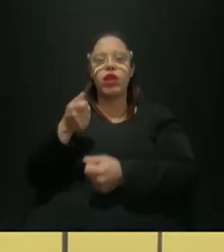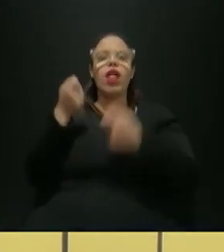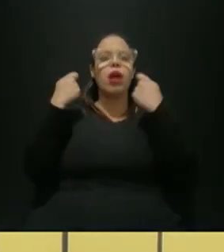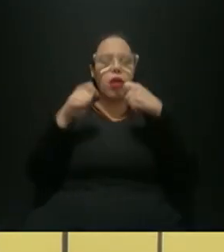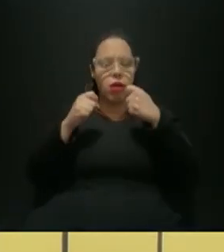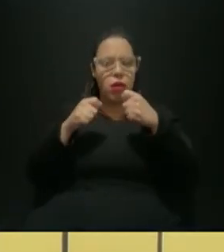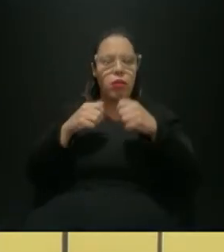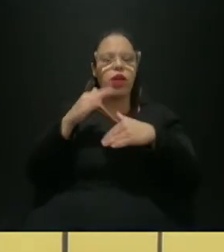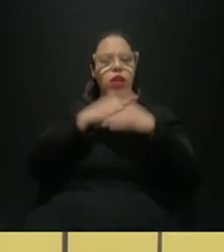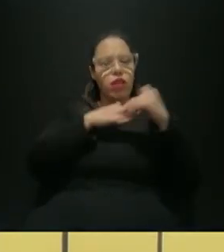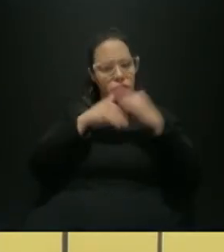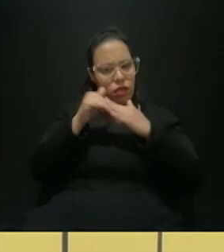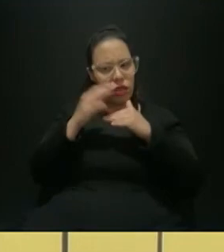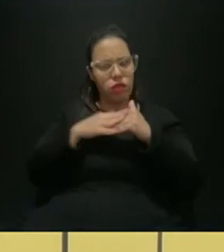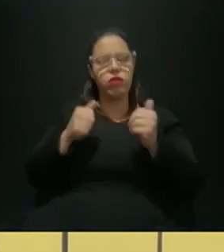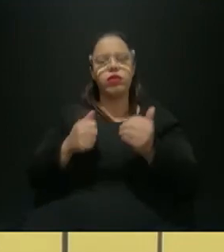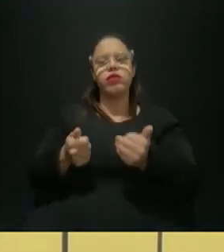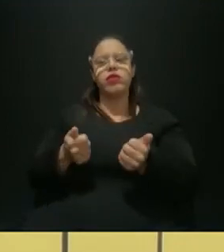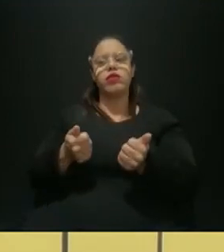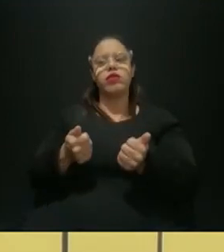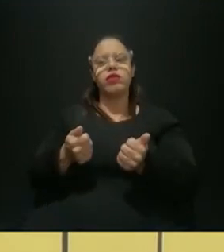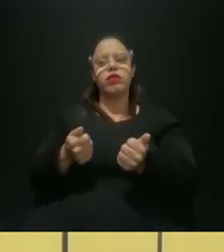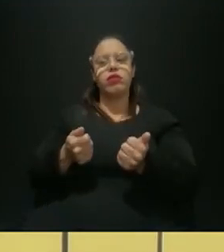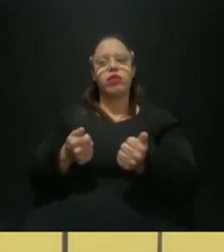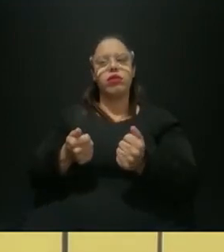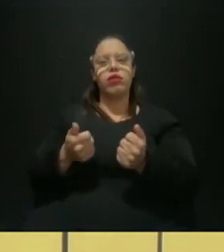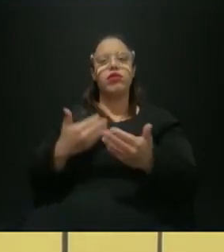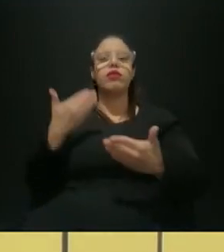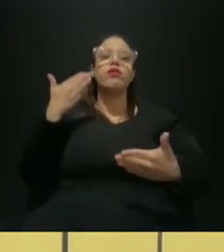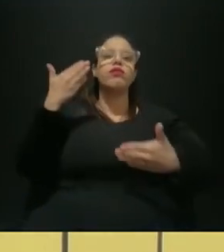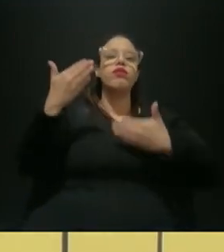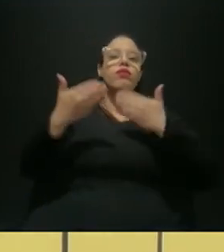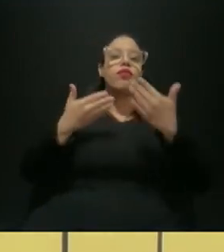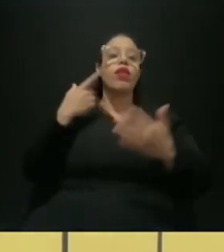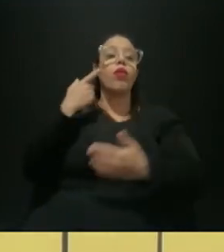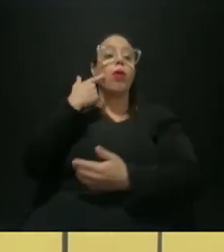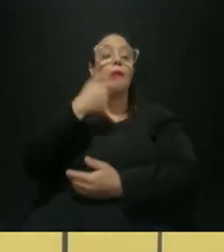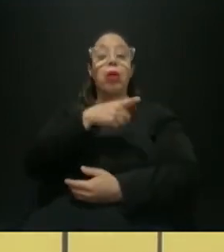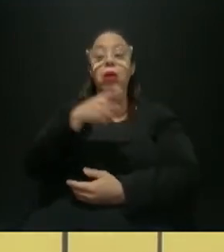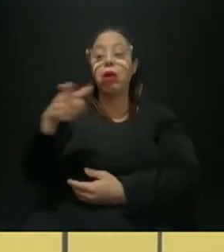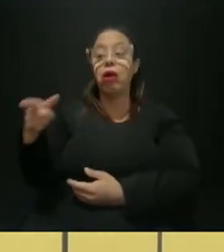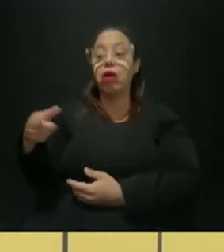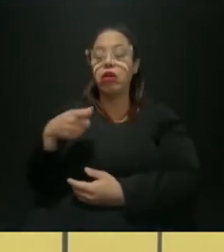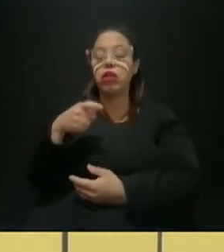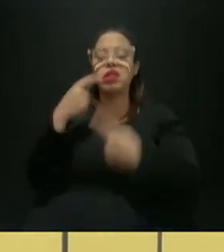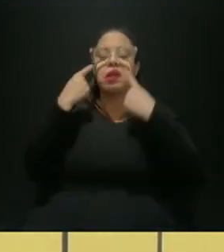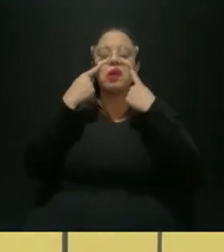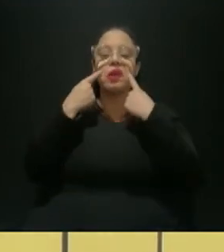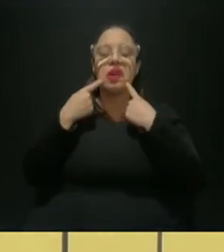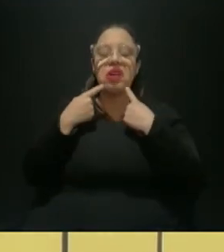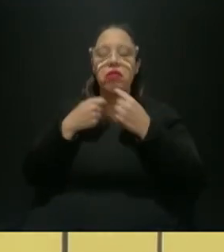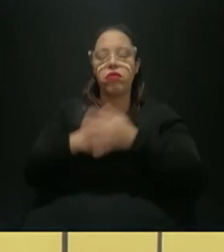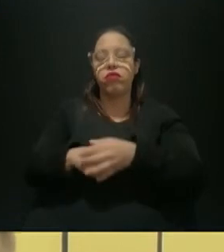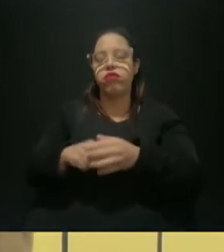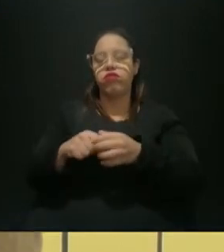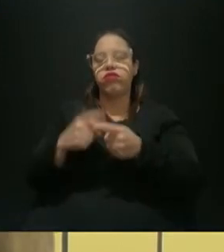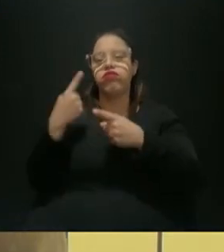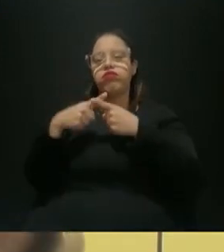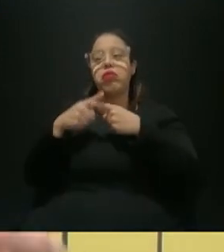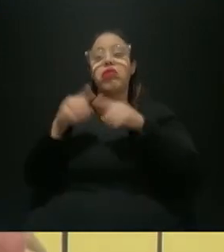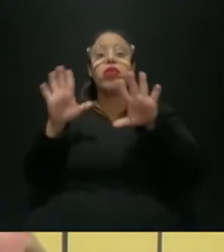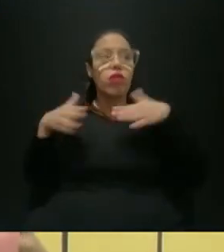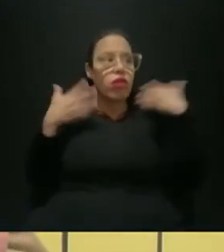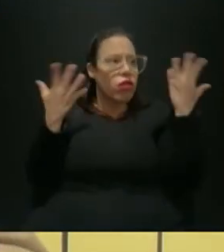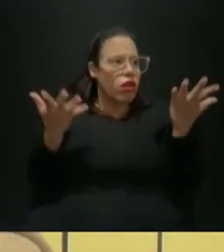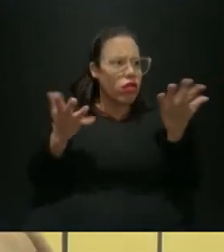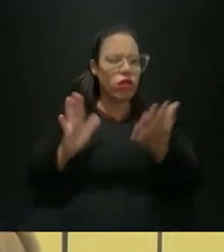tem muito a ver com a maneira como você encara essas crianças que choram muito. Por que elas choram, o que está acontecendo, como é que as pessoas